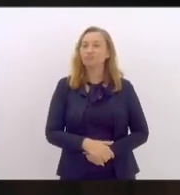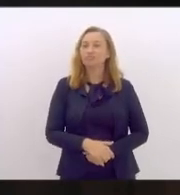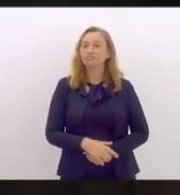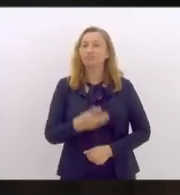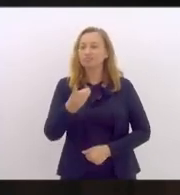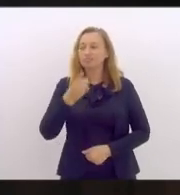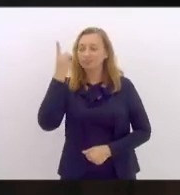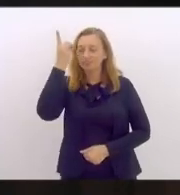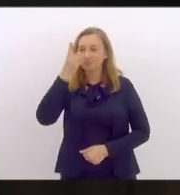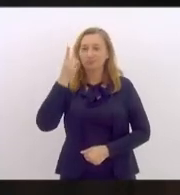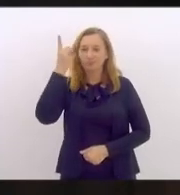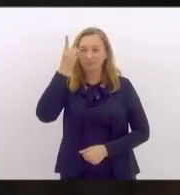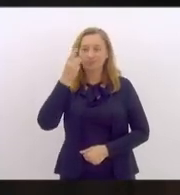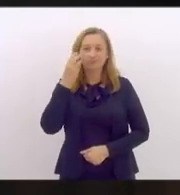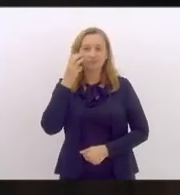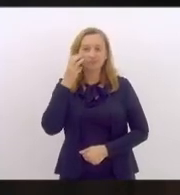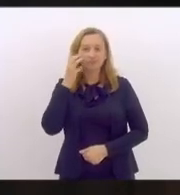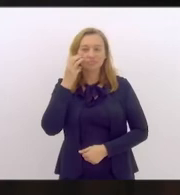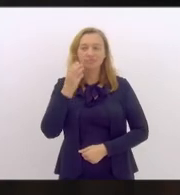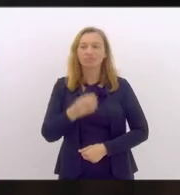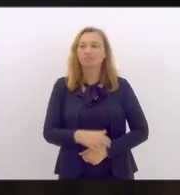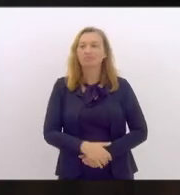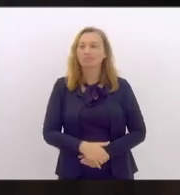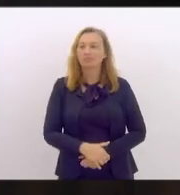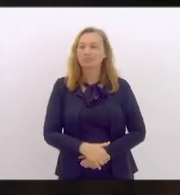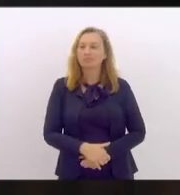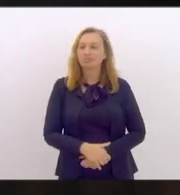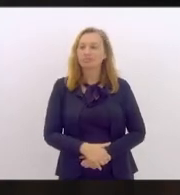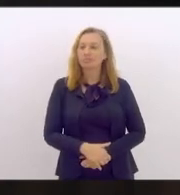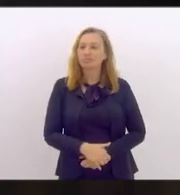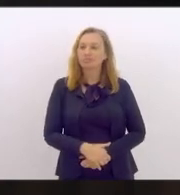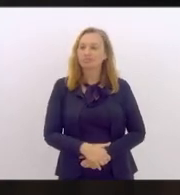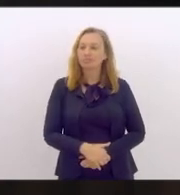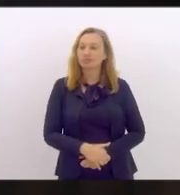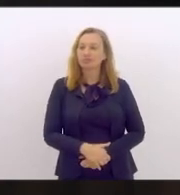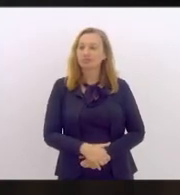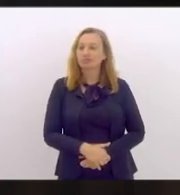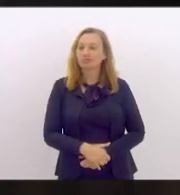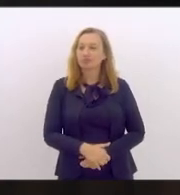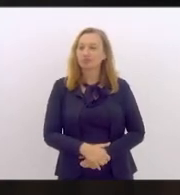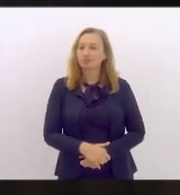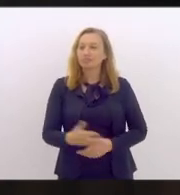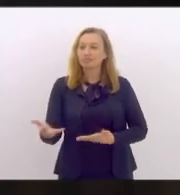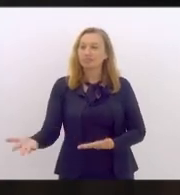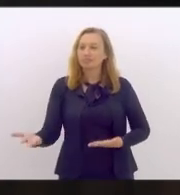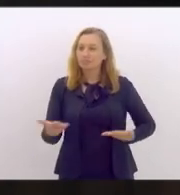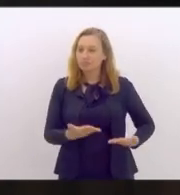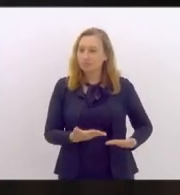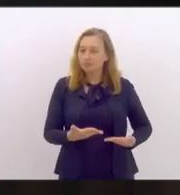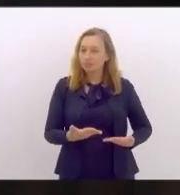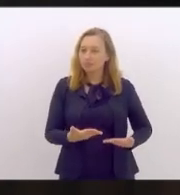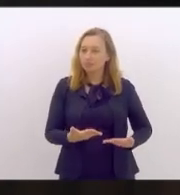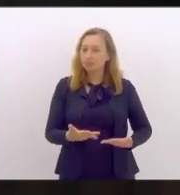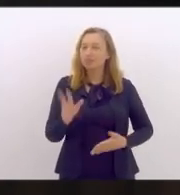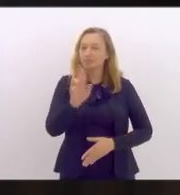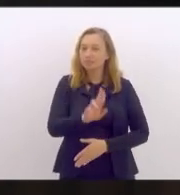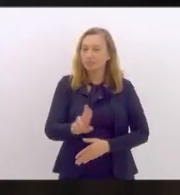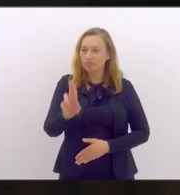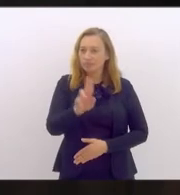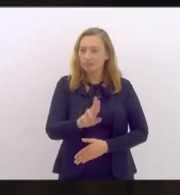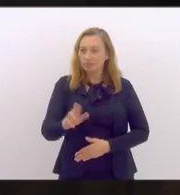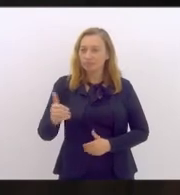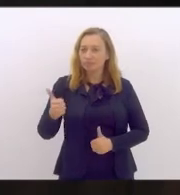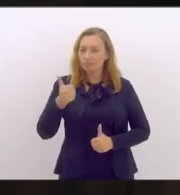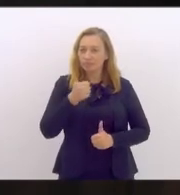Deputado Valdete Carneiro a quem convido para fazer uso da